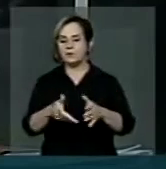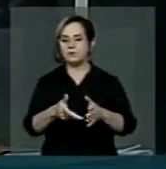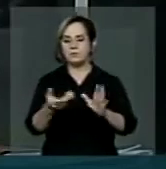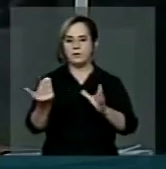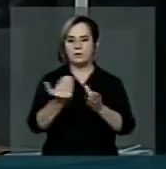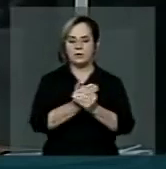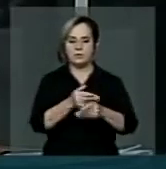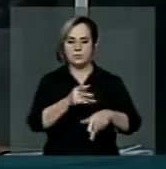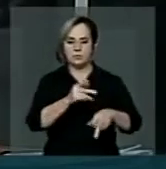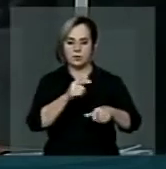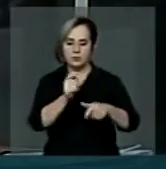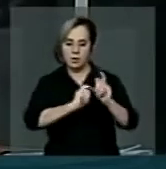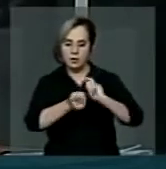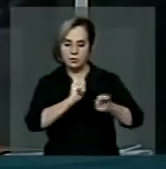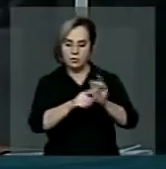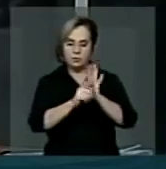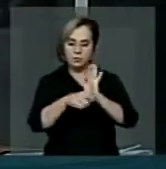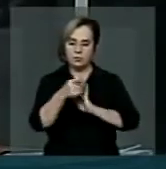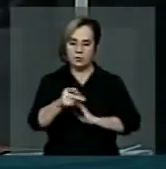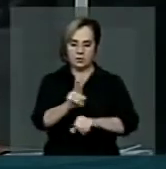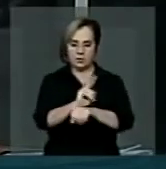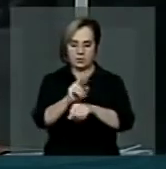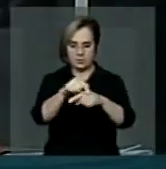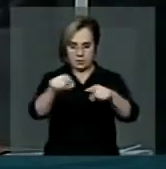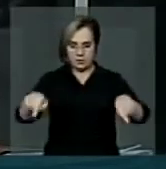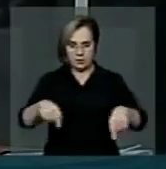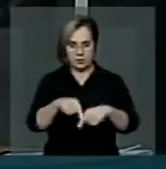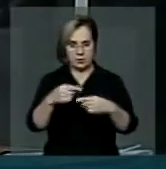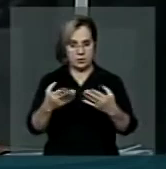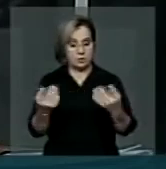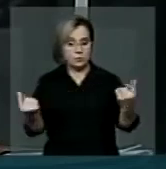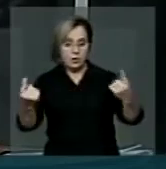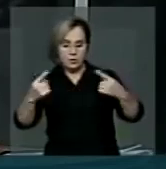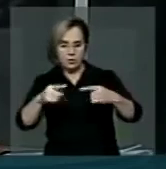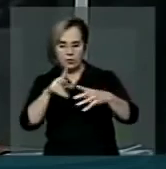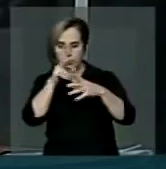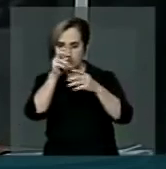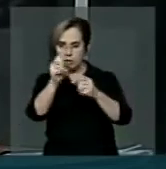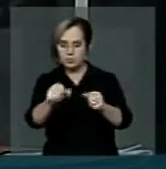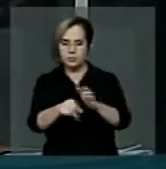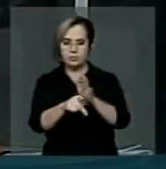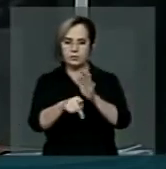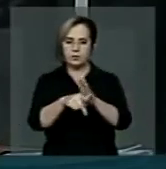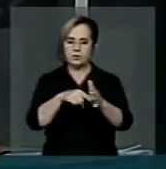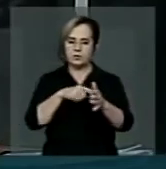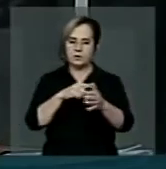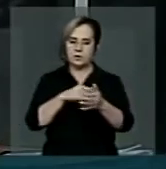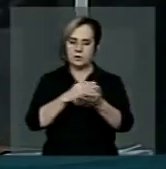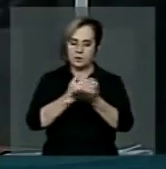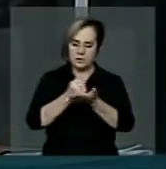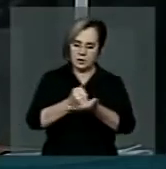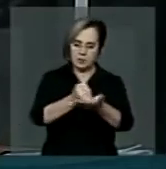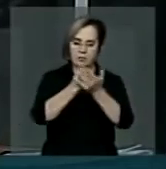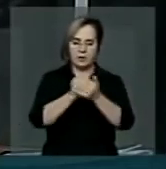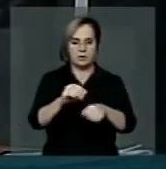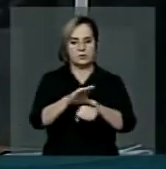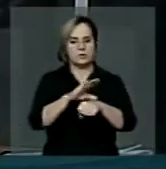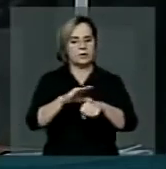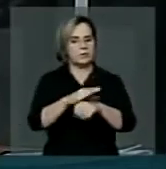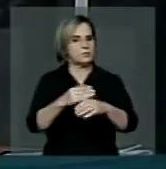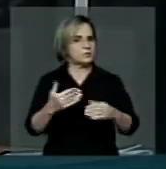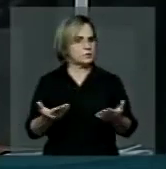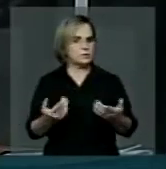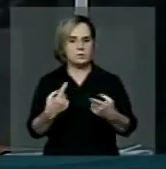de demarcação. Isso afronta a separação dos poderes, que é um princípio básico da Constituição